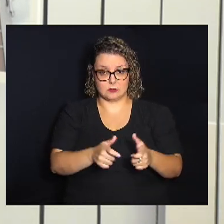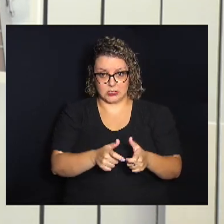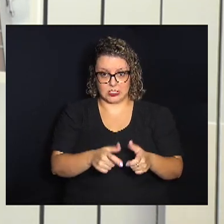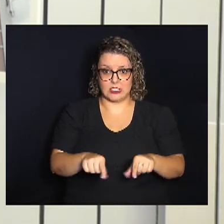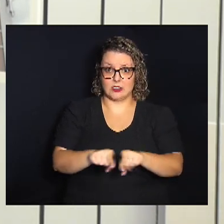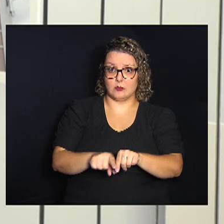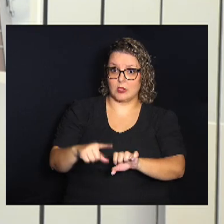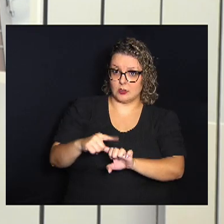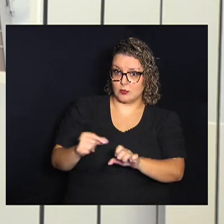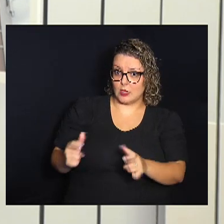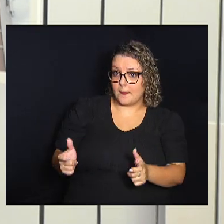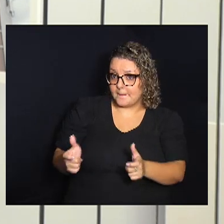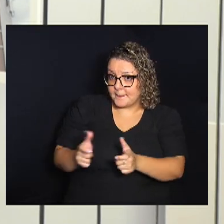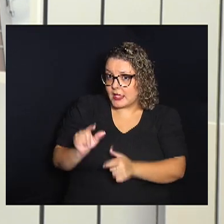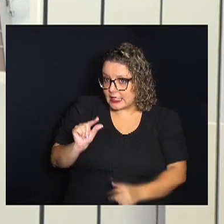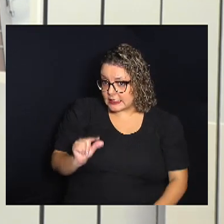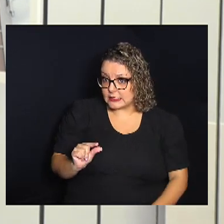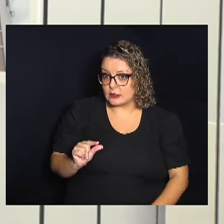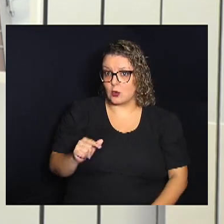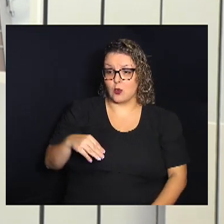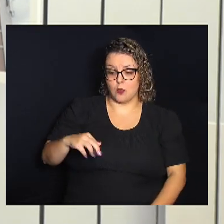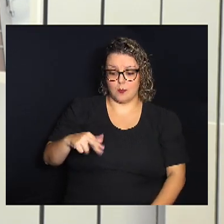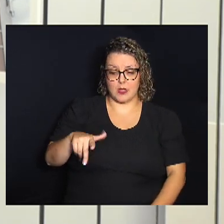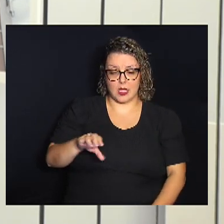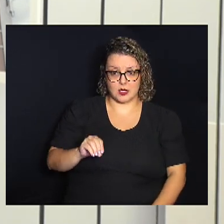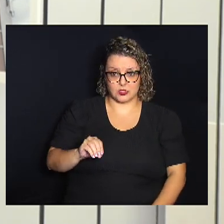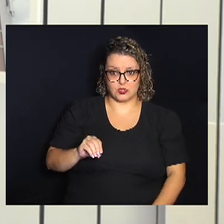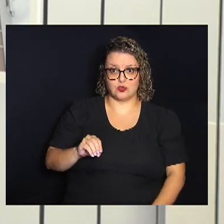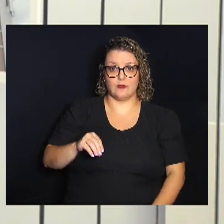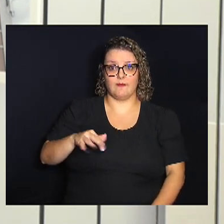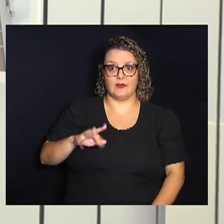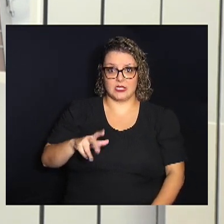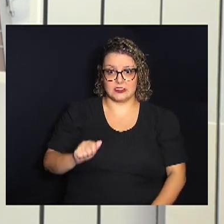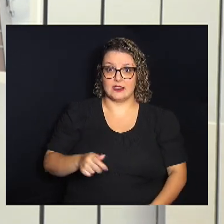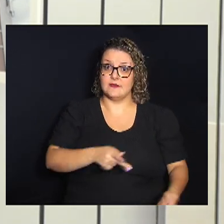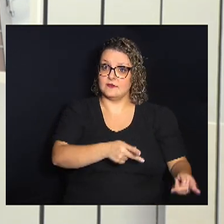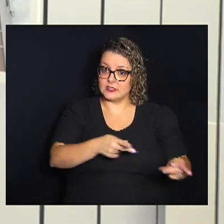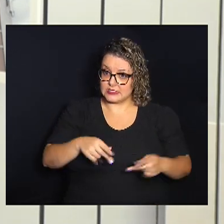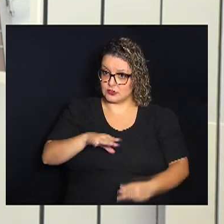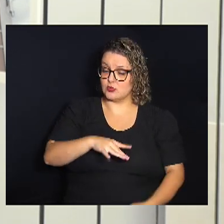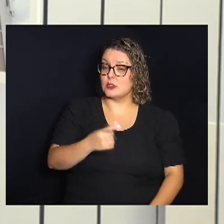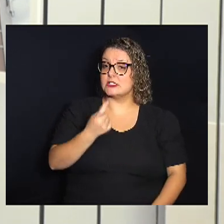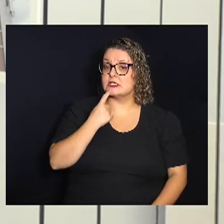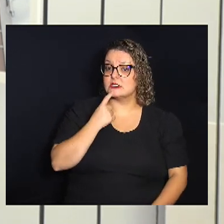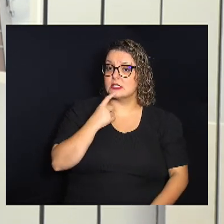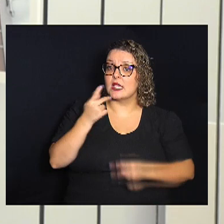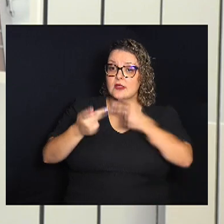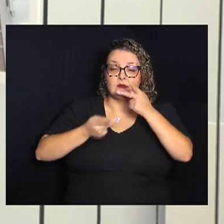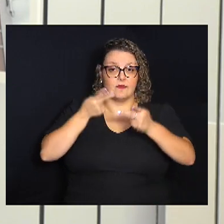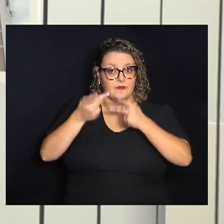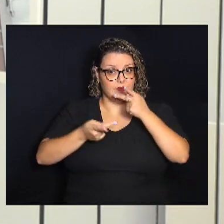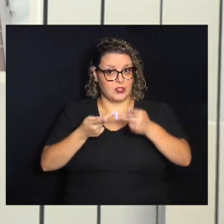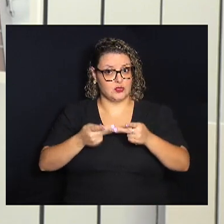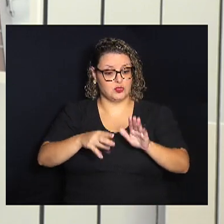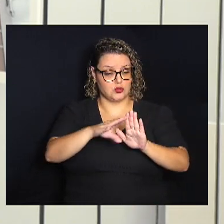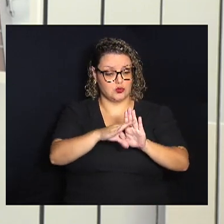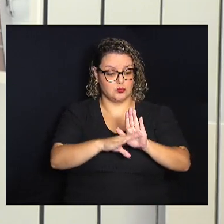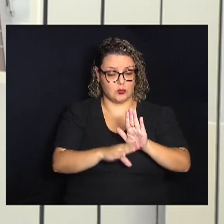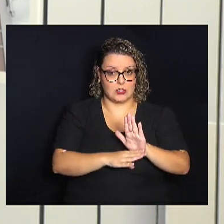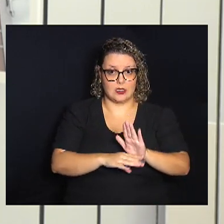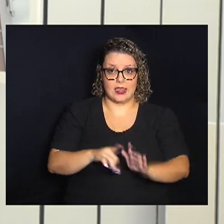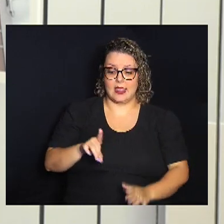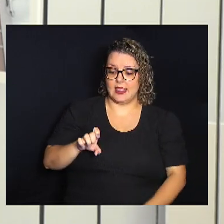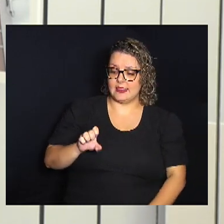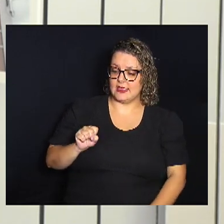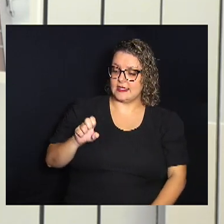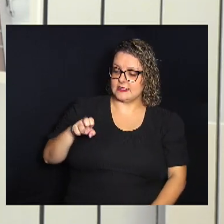de Pequeno Porte, o Márcio França, visitou a cidade de Campinas e comentou sobre o programa Desenrola